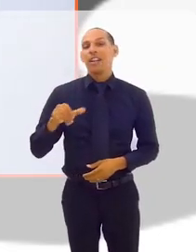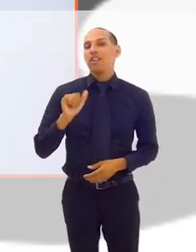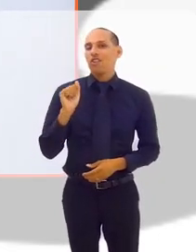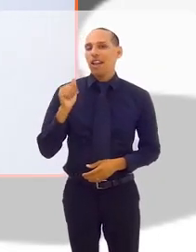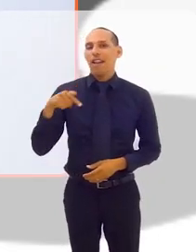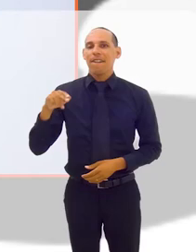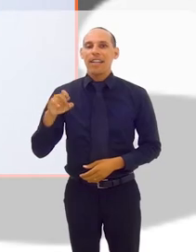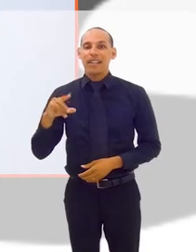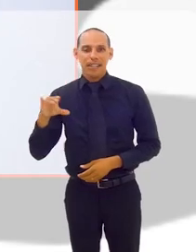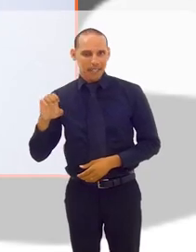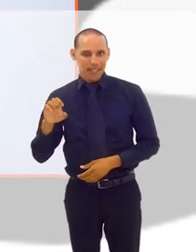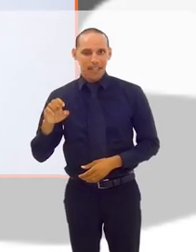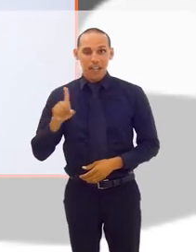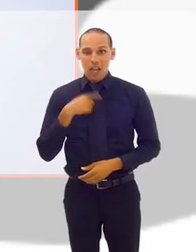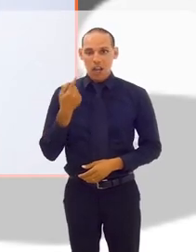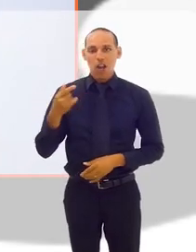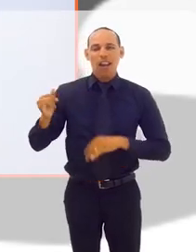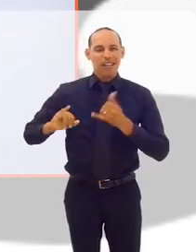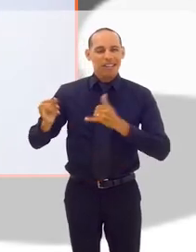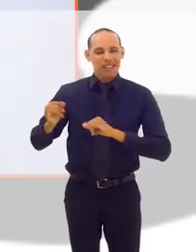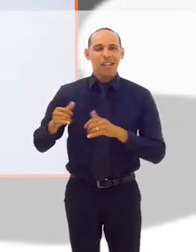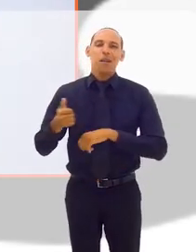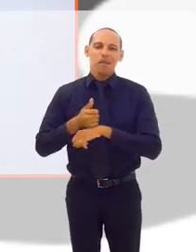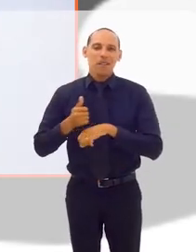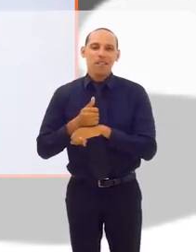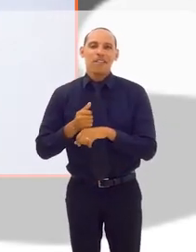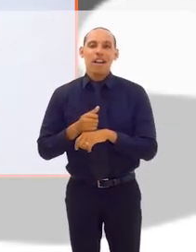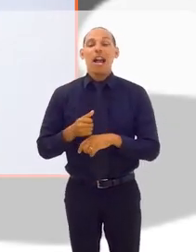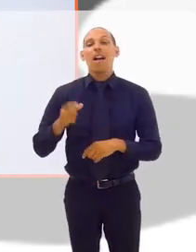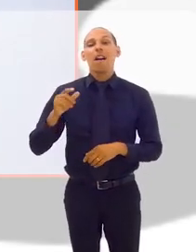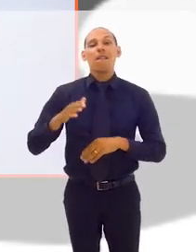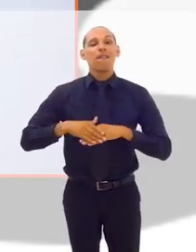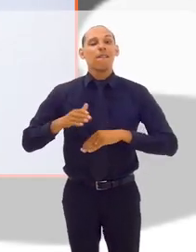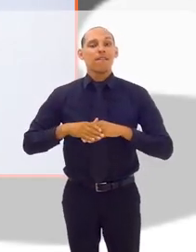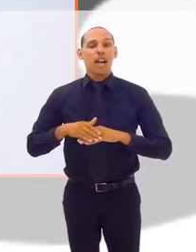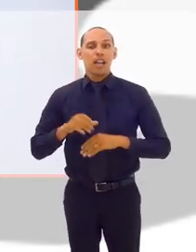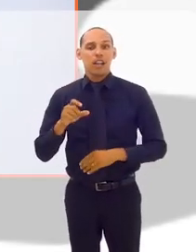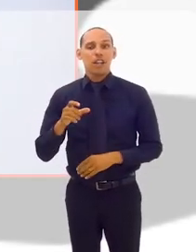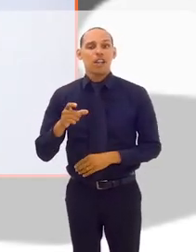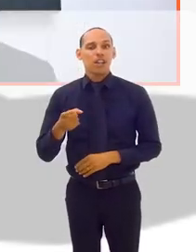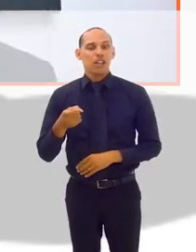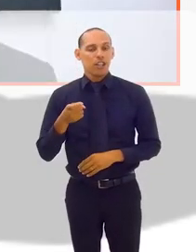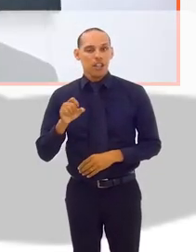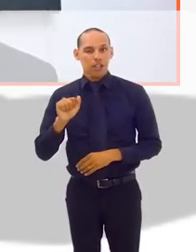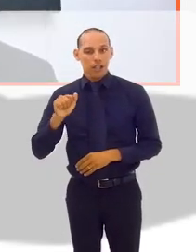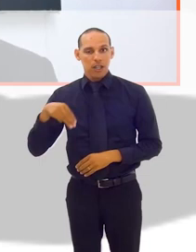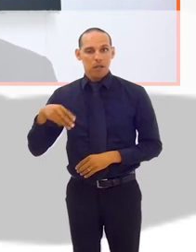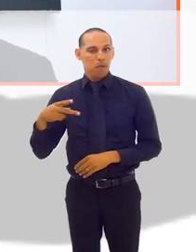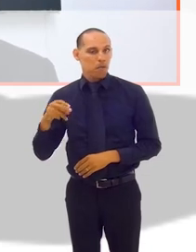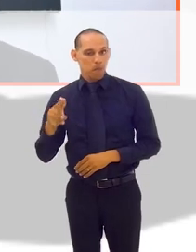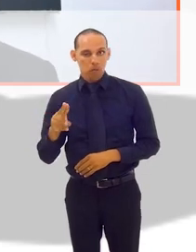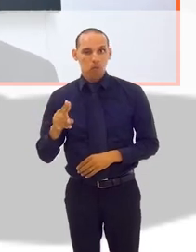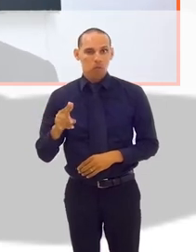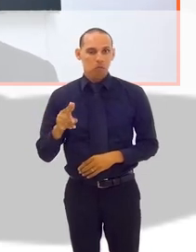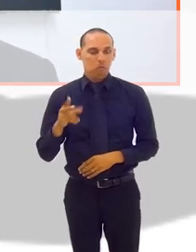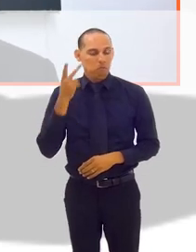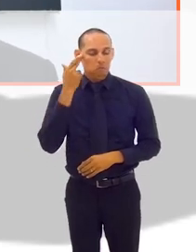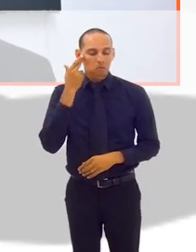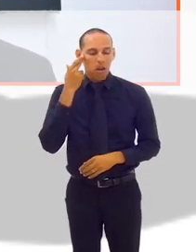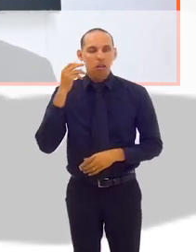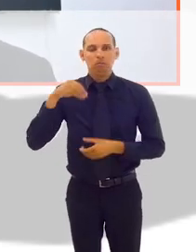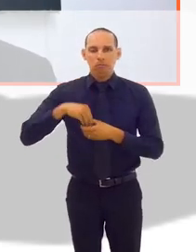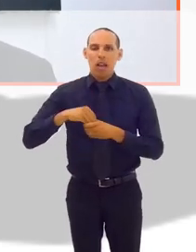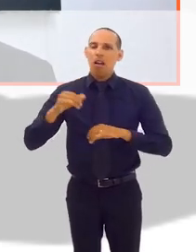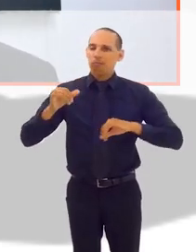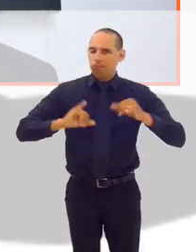a Jaqueline Inácio, no desenvolvimento de uma base de um shampoo usual no laboratório,